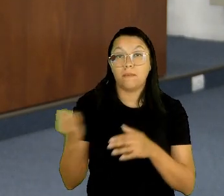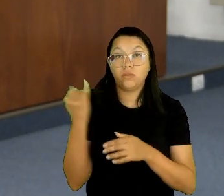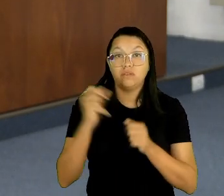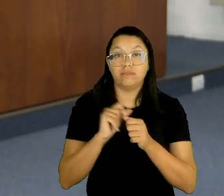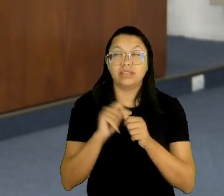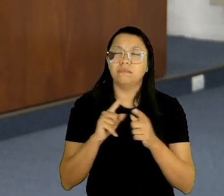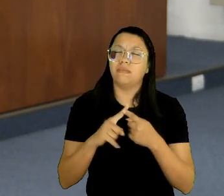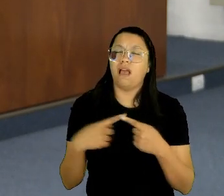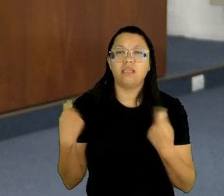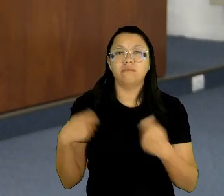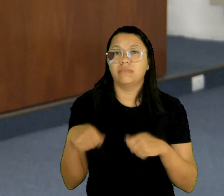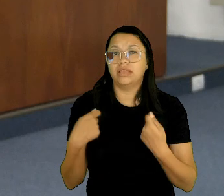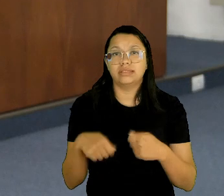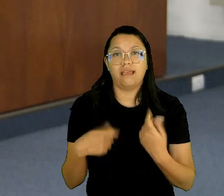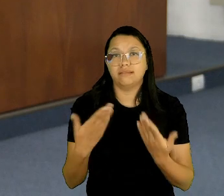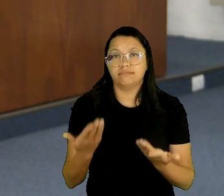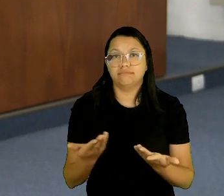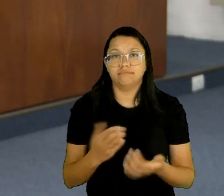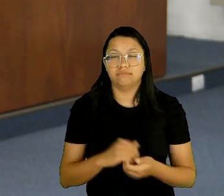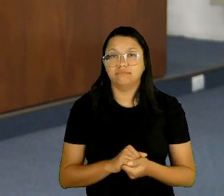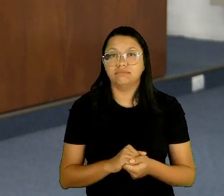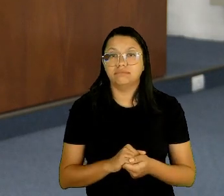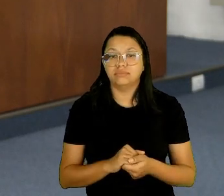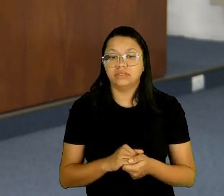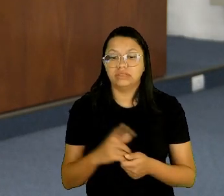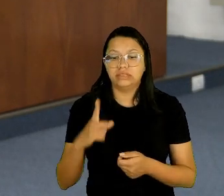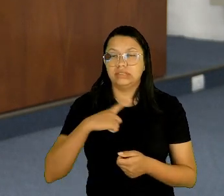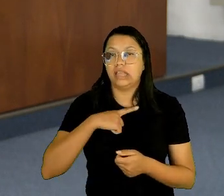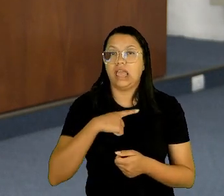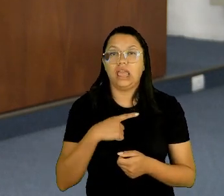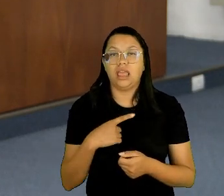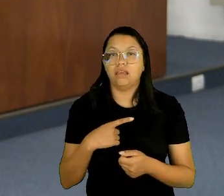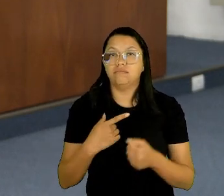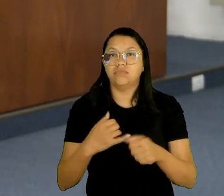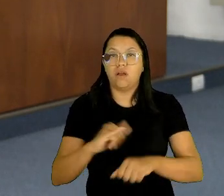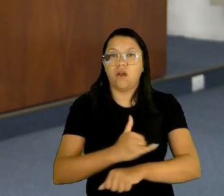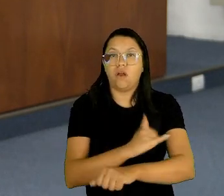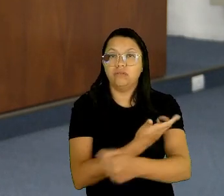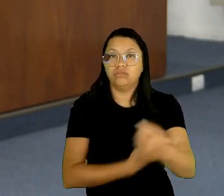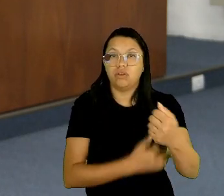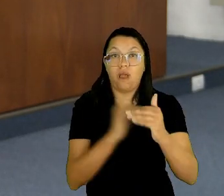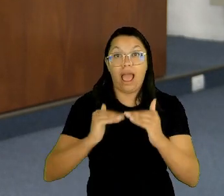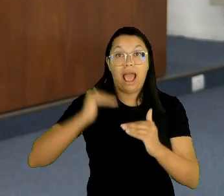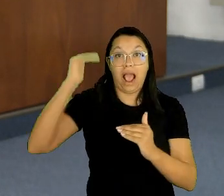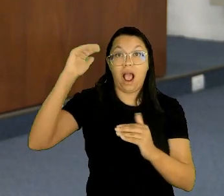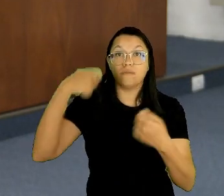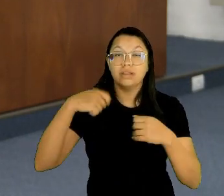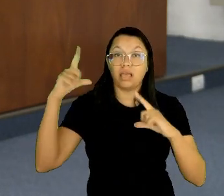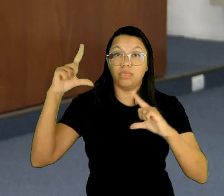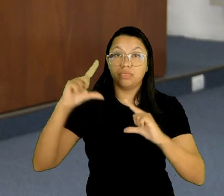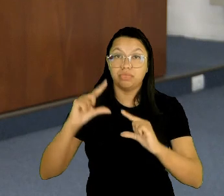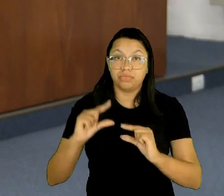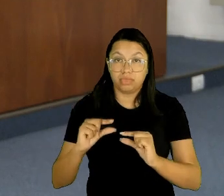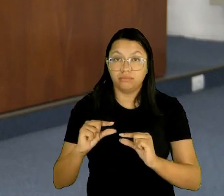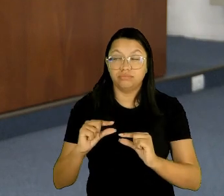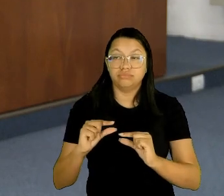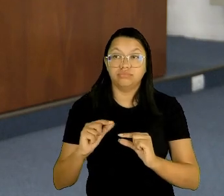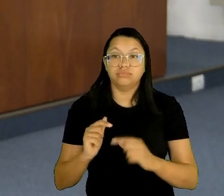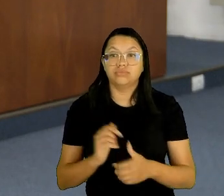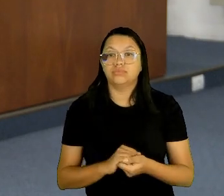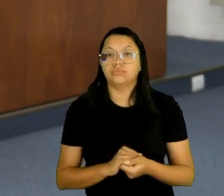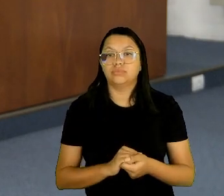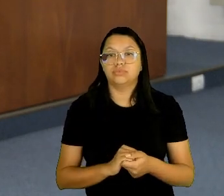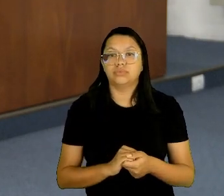mas não é a rotina, é a exceção e não vai mudar o tratamento. A gente tem colesterol alto e tem que baixar, a gente vai saber que é uma